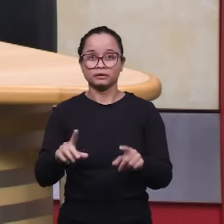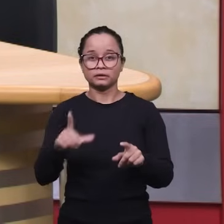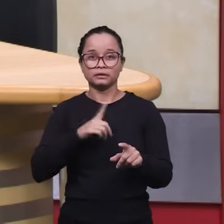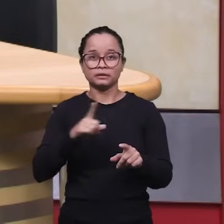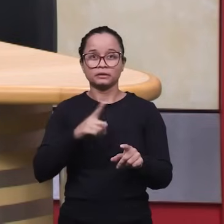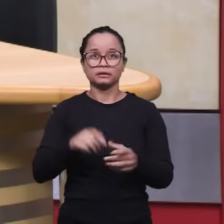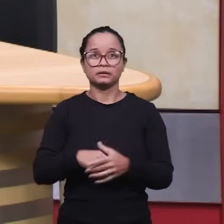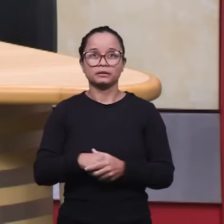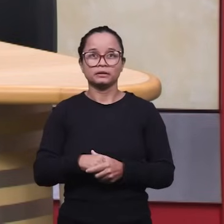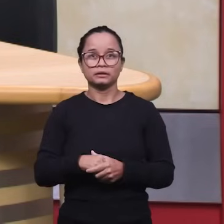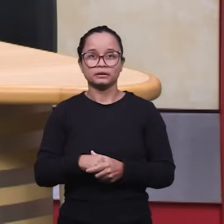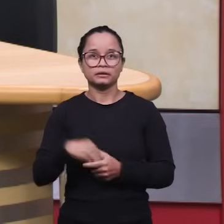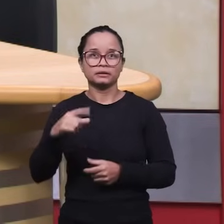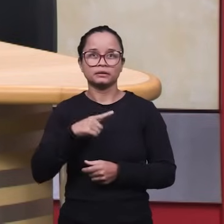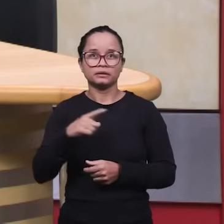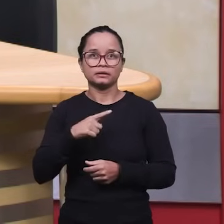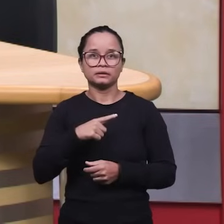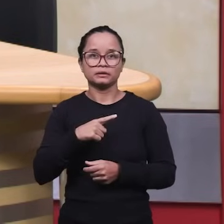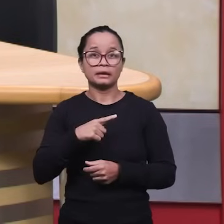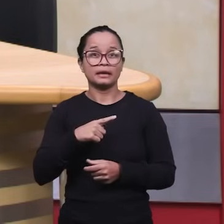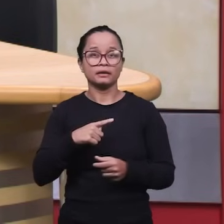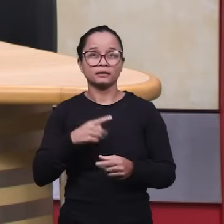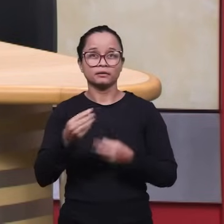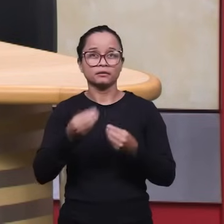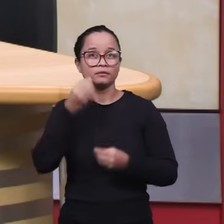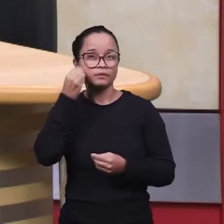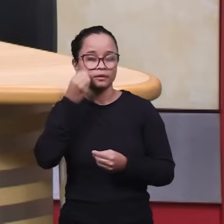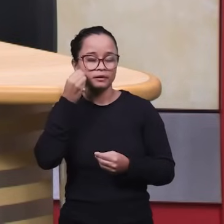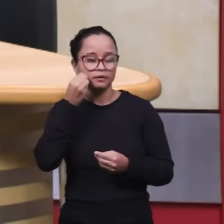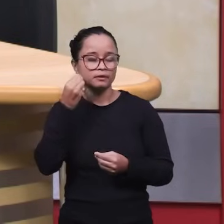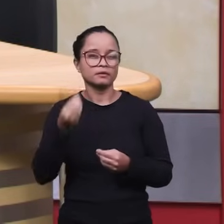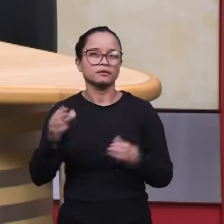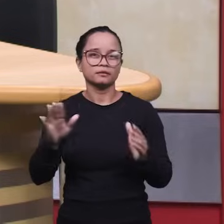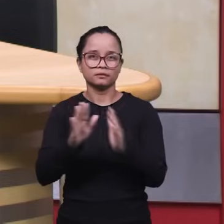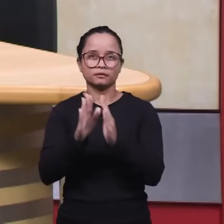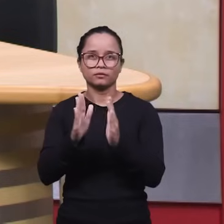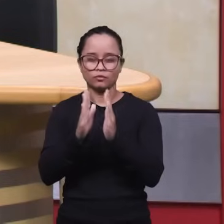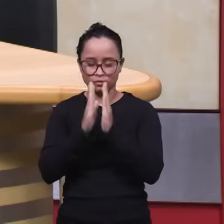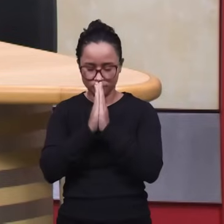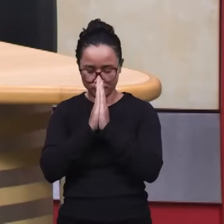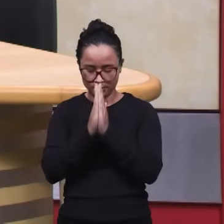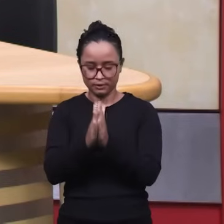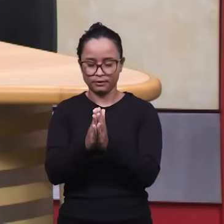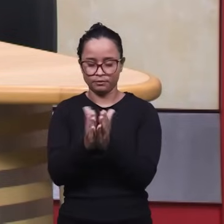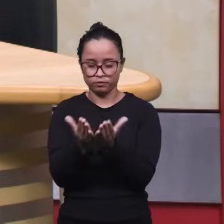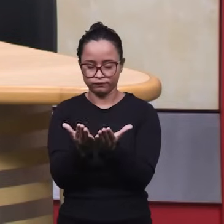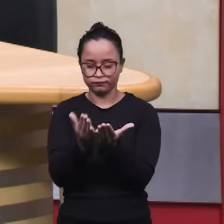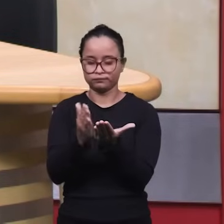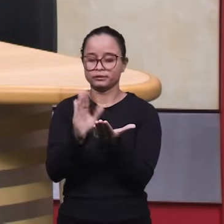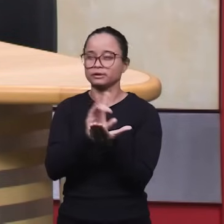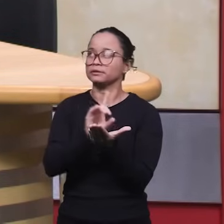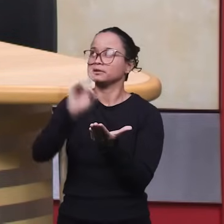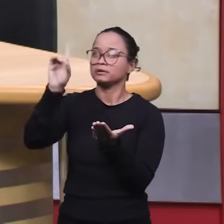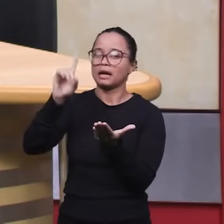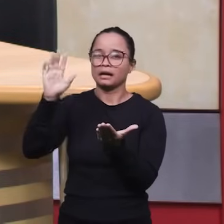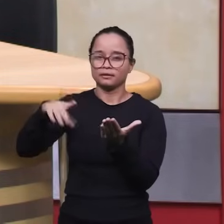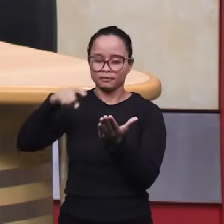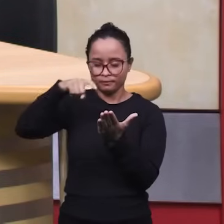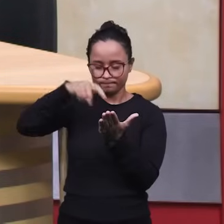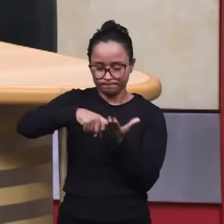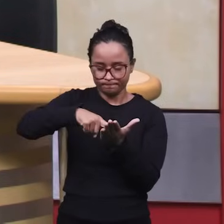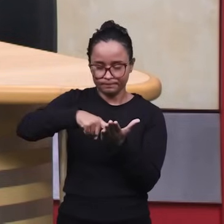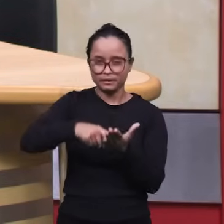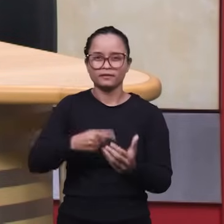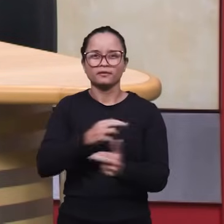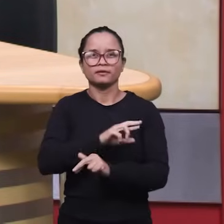dizer, para dizer assim, tem que a nossa experiência que o Senhor tem nos dado, orar, abrir a Bíblia, às vezes colocar o